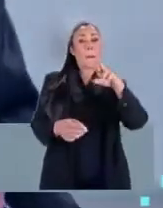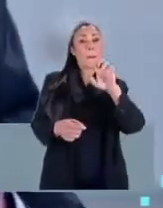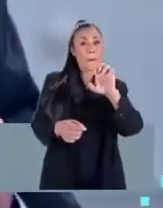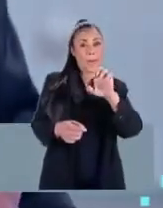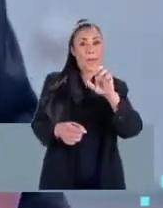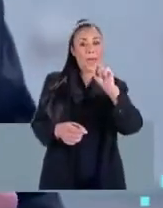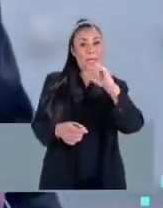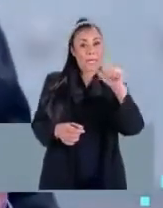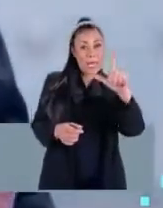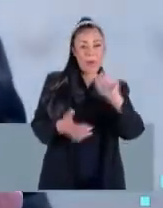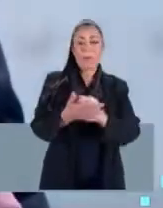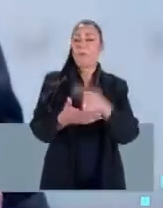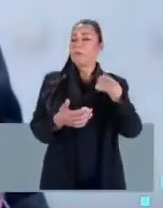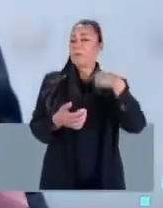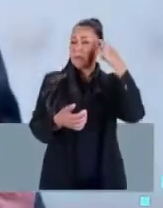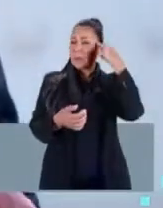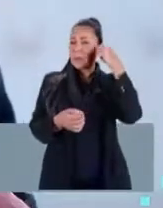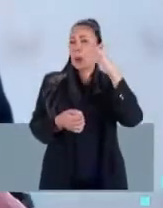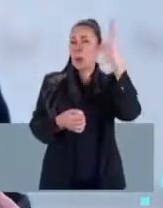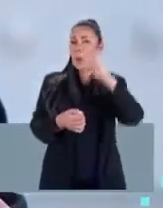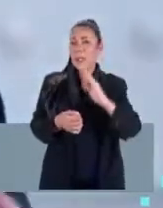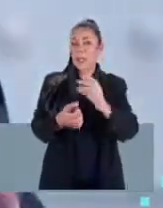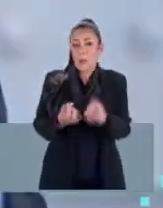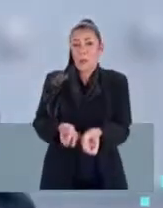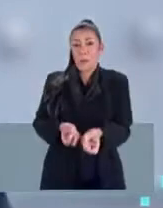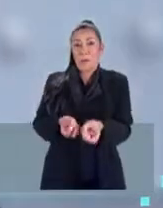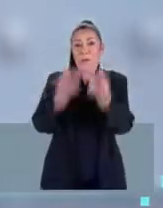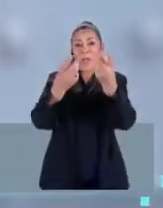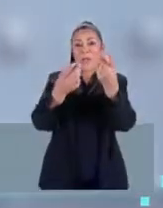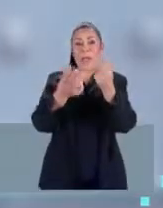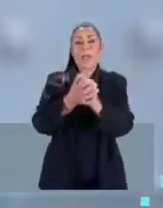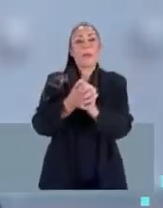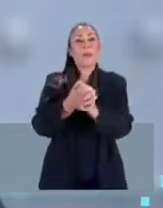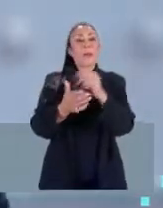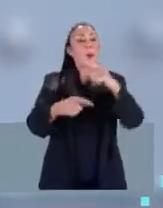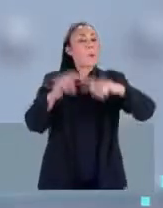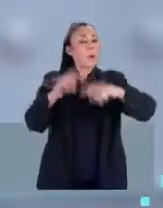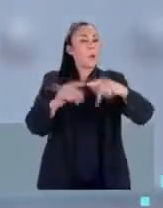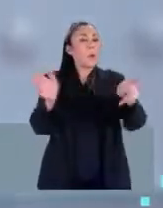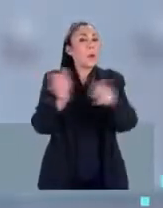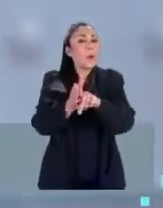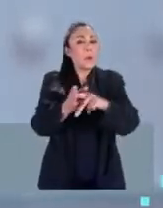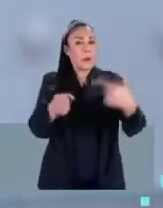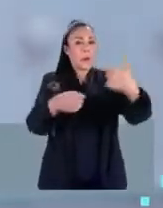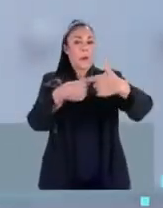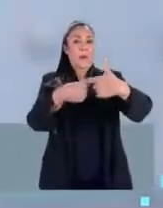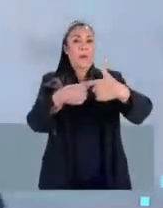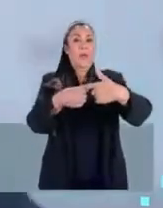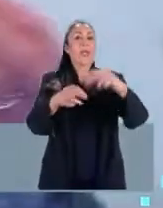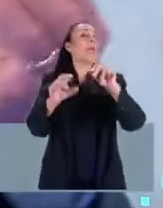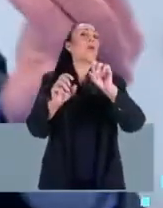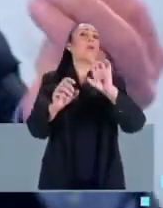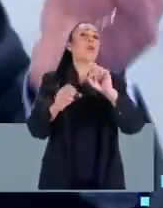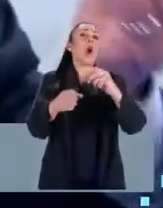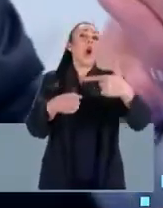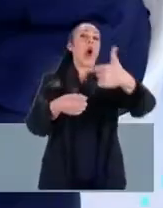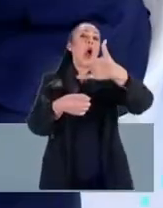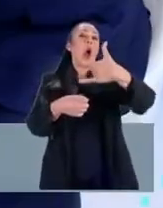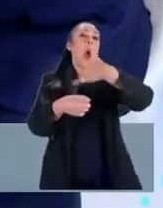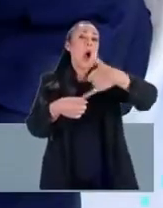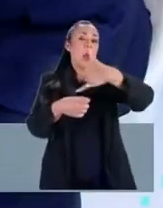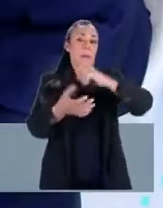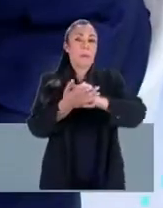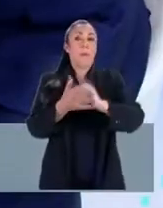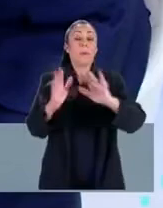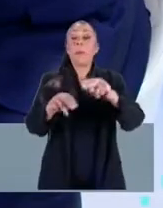gente achava que o Brasil tinha que ser o exportador de derivado de petróleo, não exportador de óleo cru. Por isso é que a gente queria